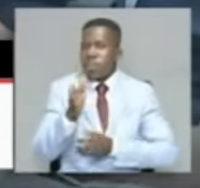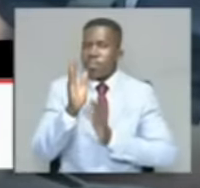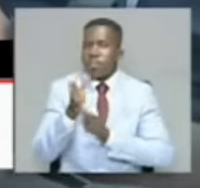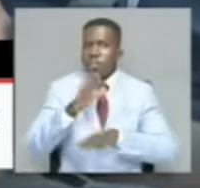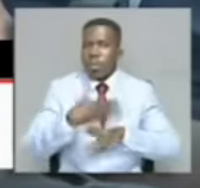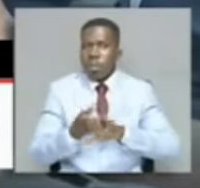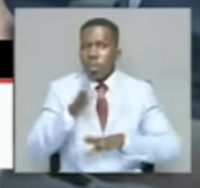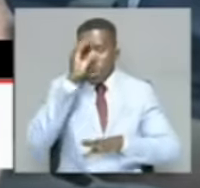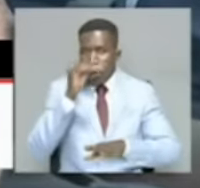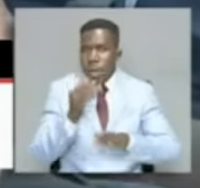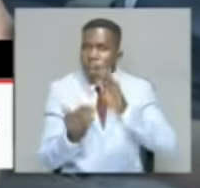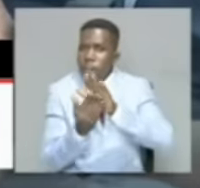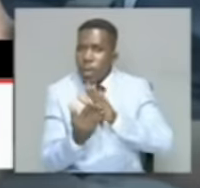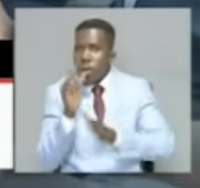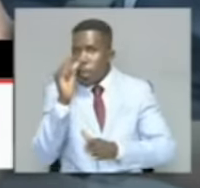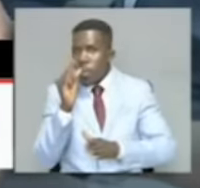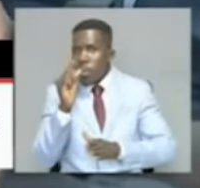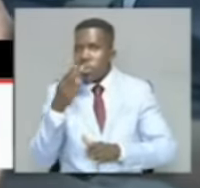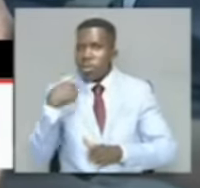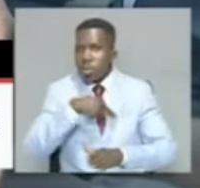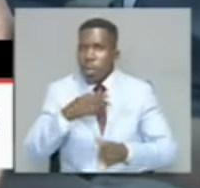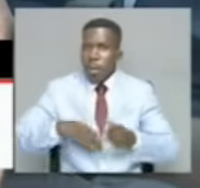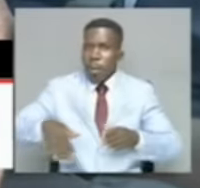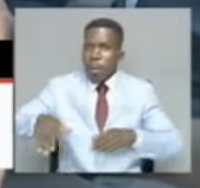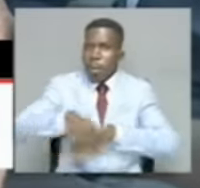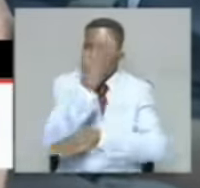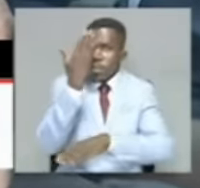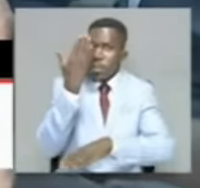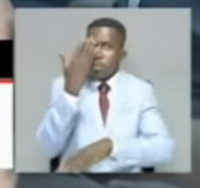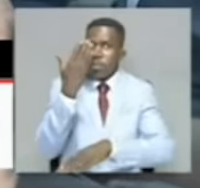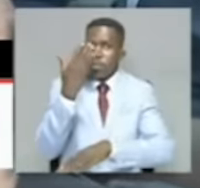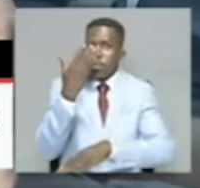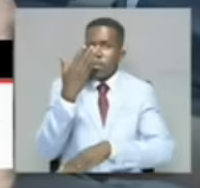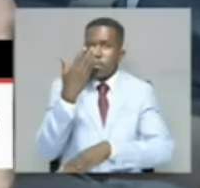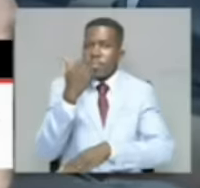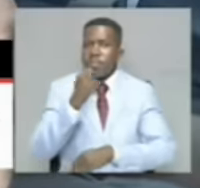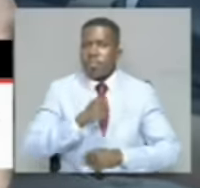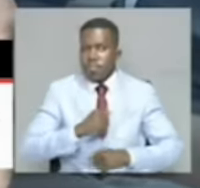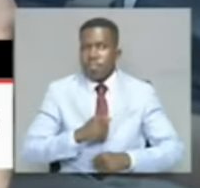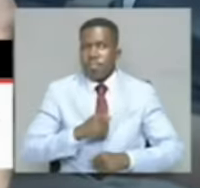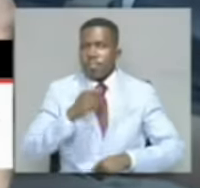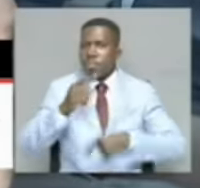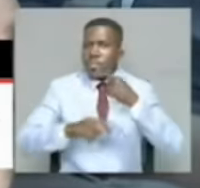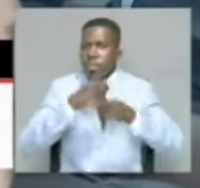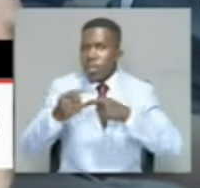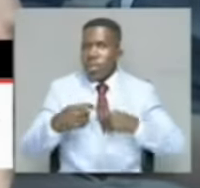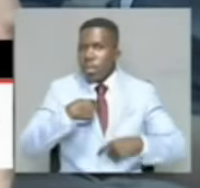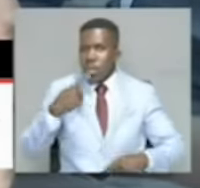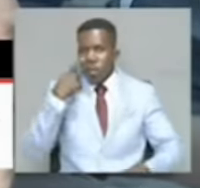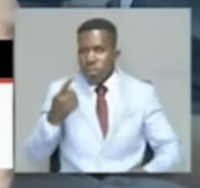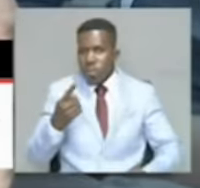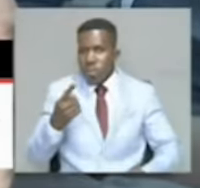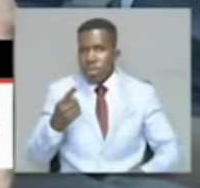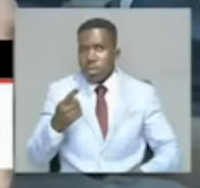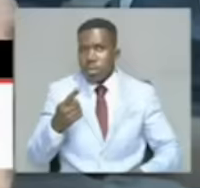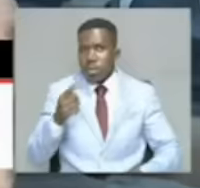Andamento, o senhor não andou muito, parou. Nós passamos, o senhor. Lá eu só vi, eles pararam, ainda deu